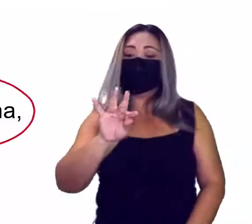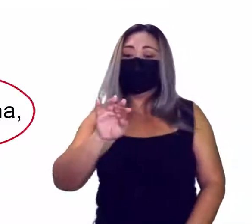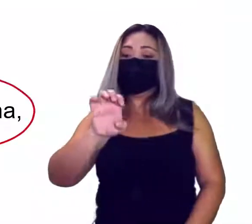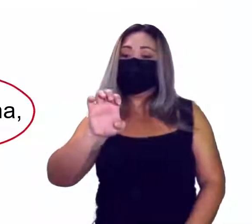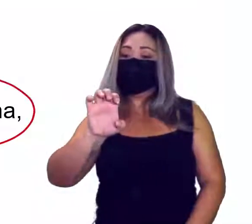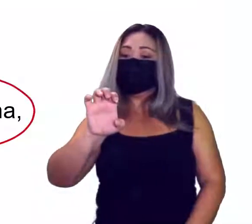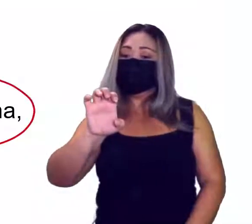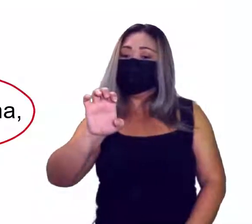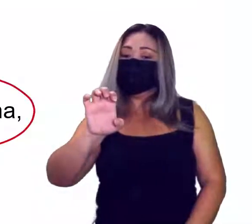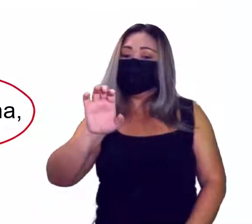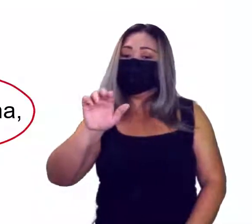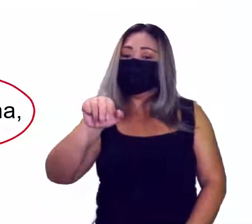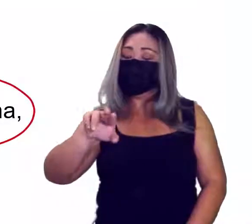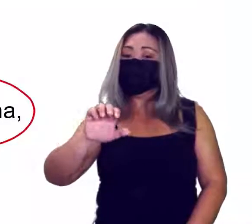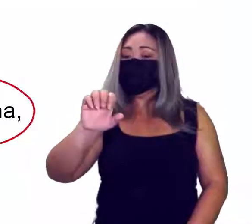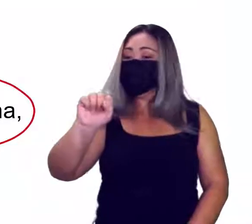Semele.